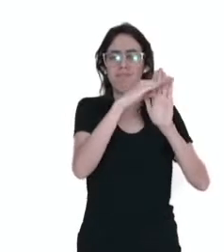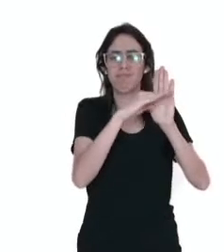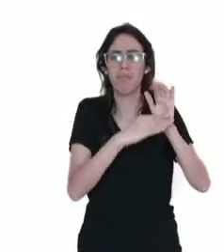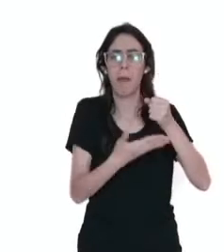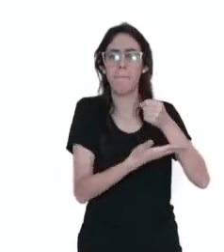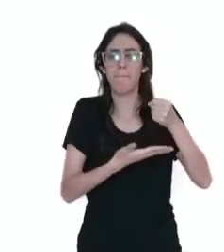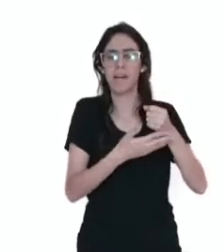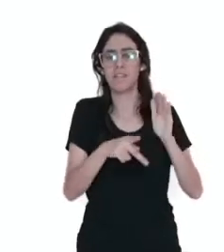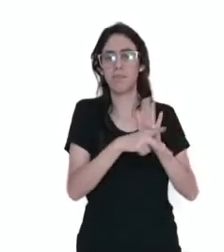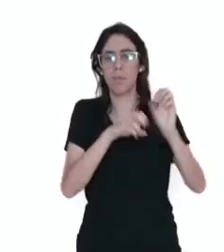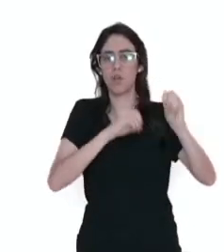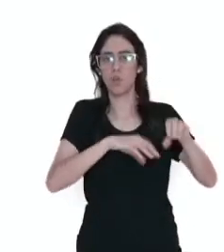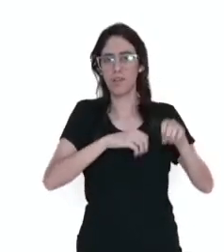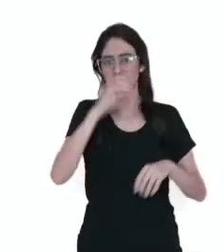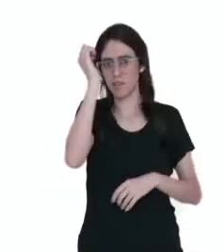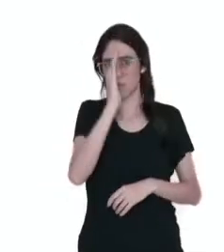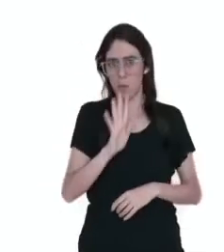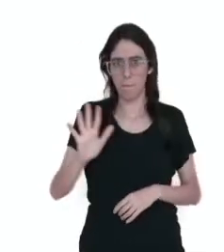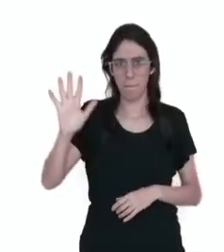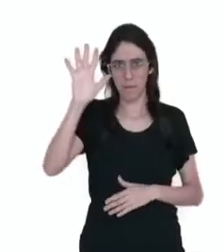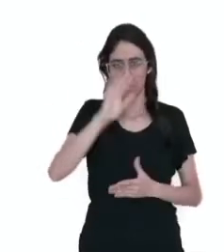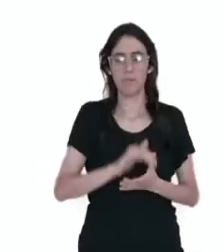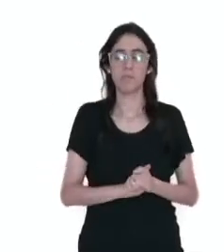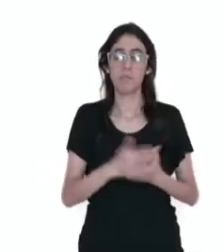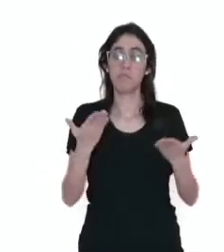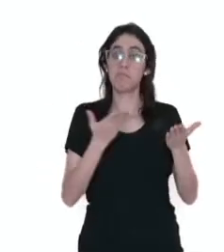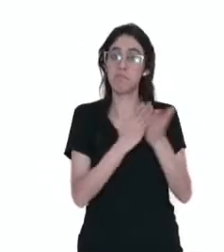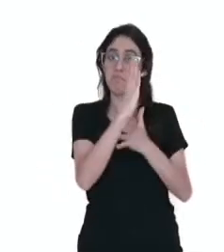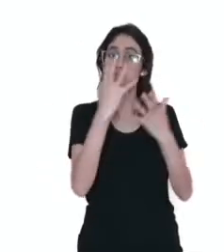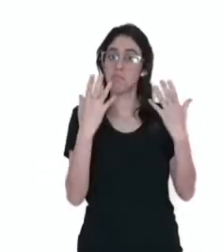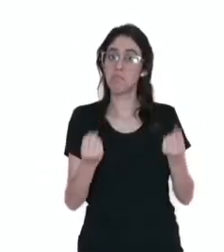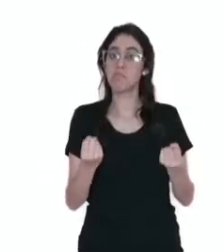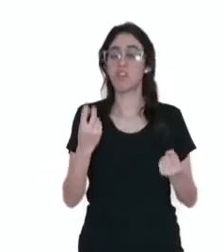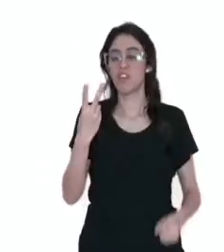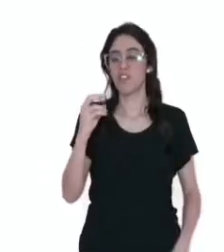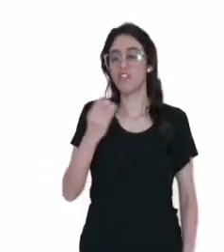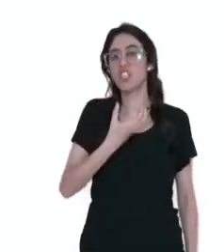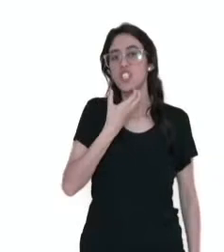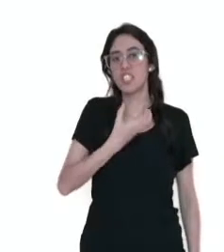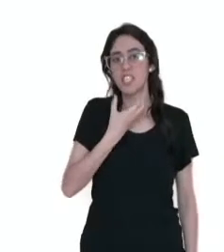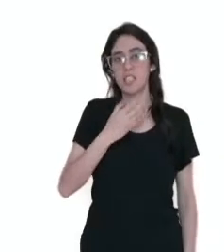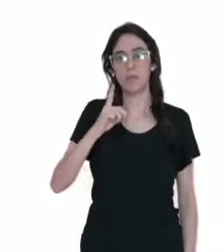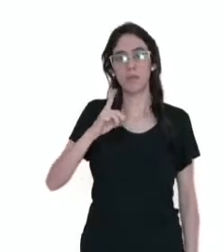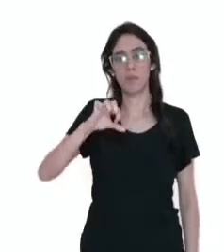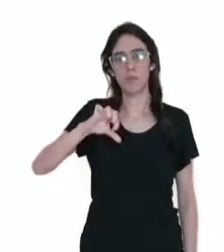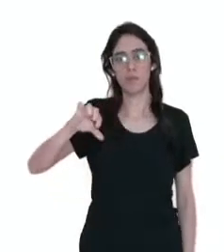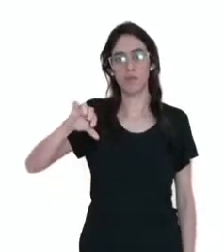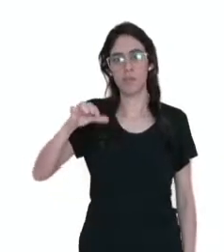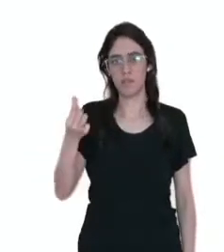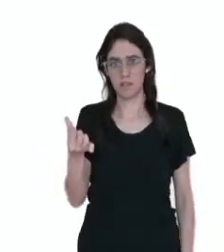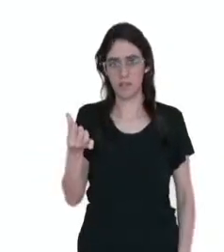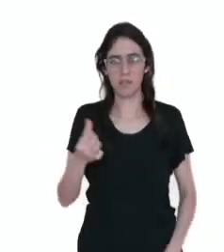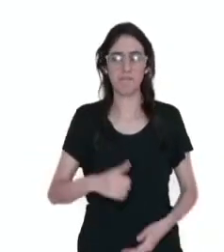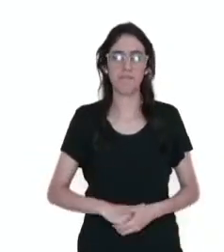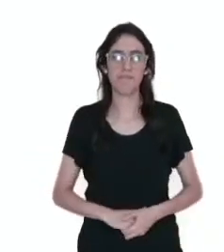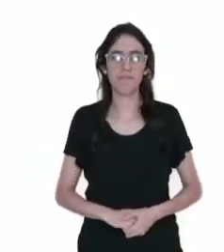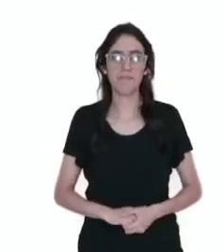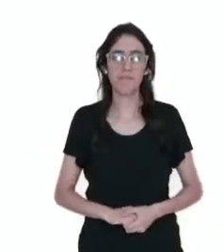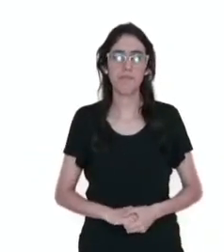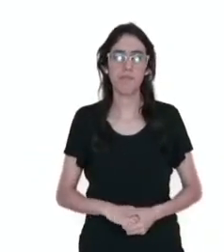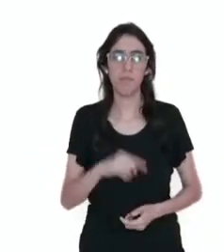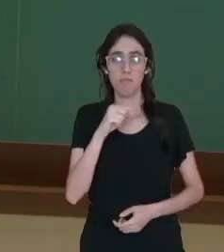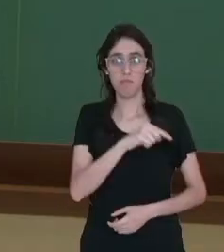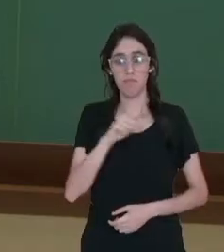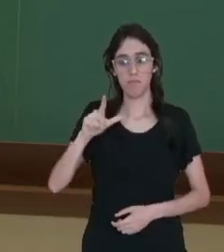da Educação Nacional. Ela foi aprovada em 20 de dezembro de 1996. Essa é a lei